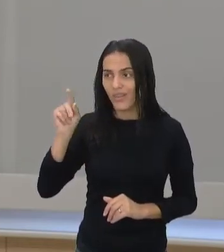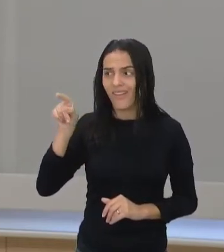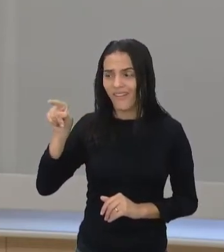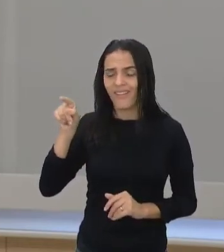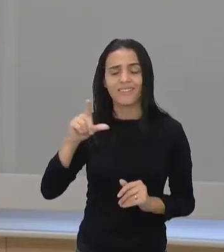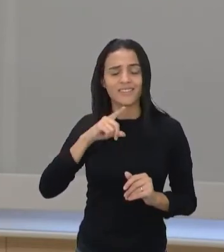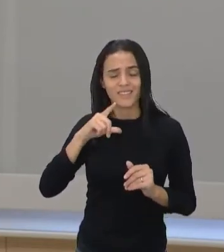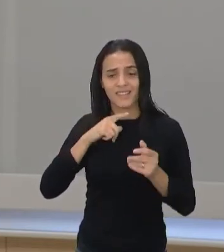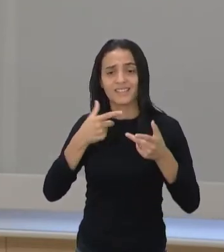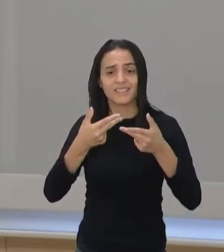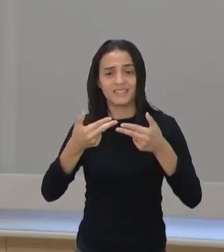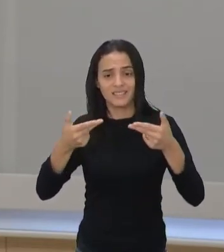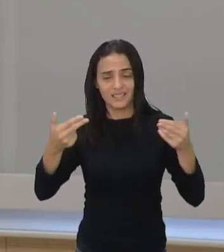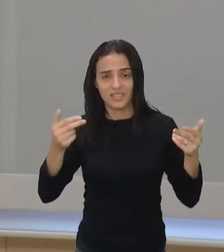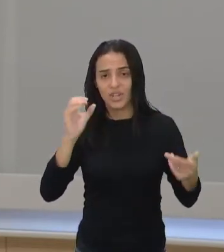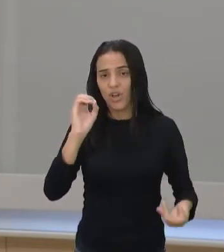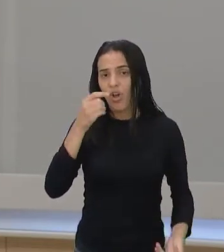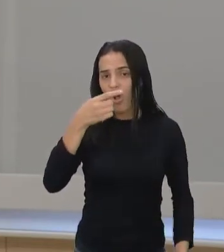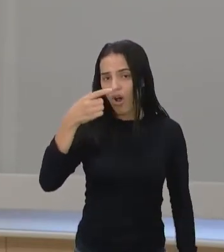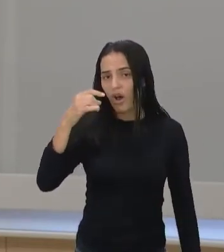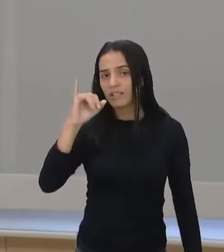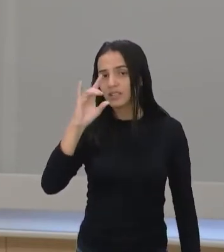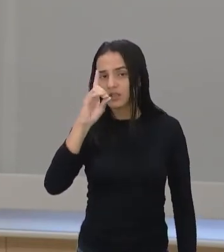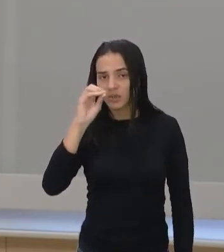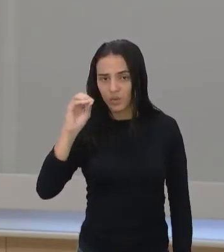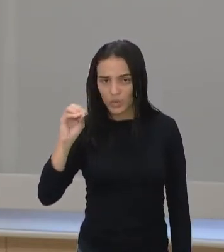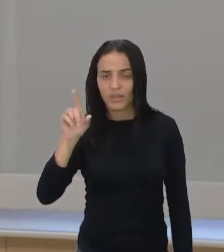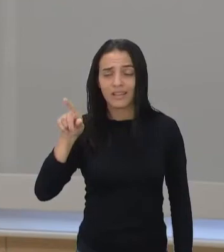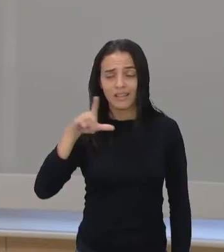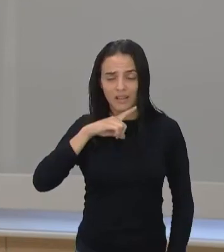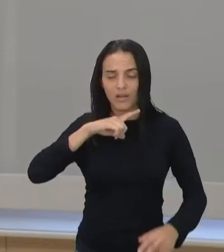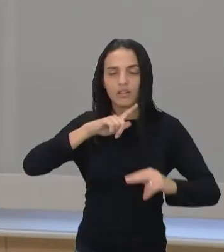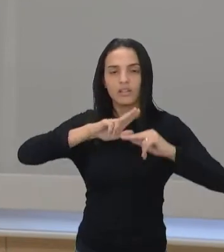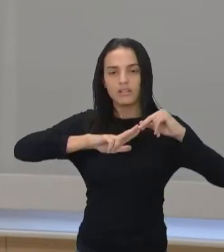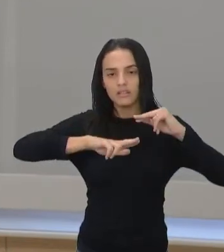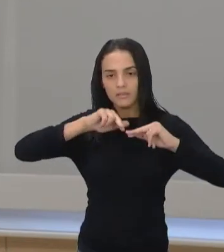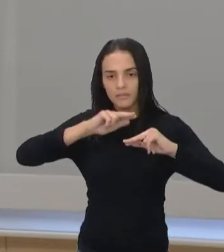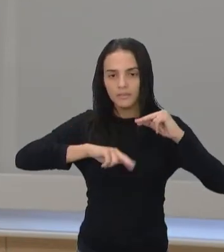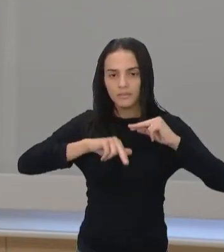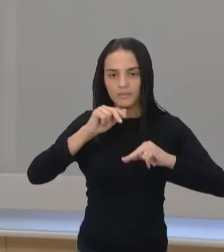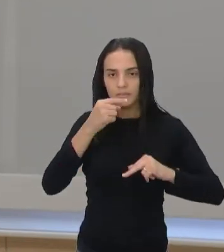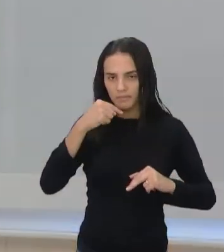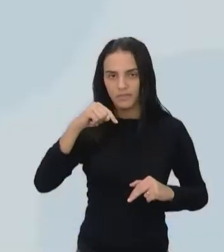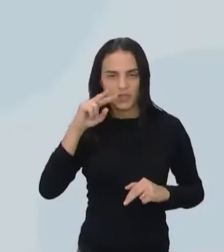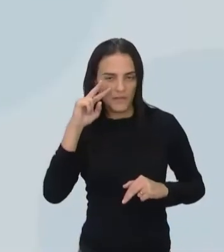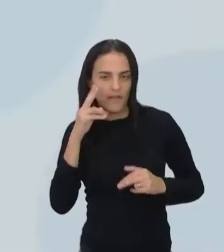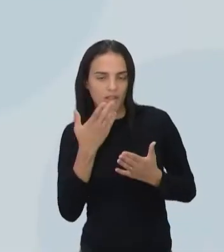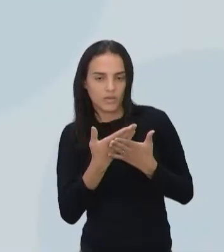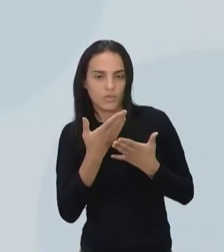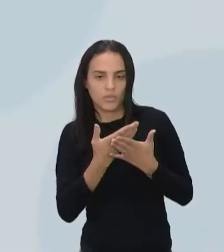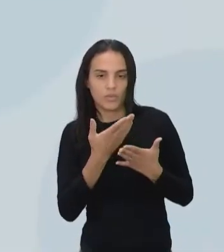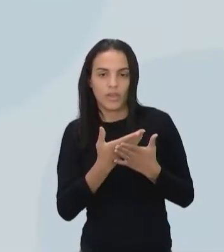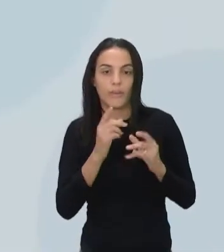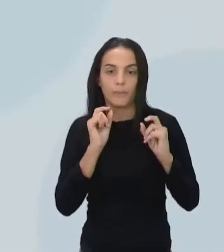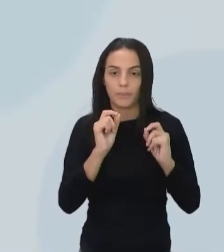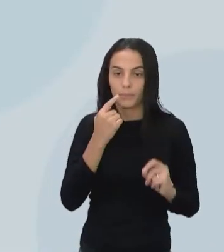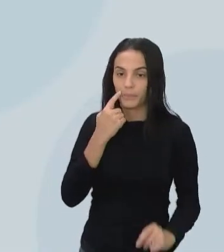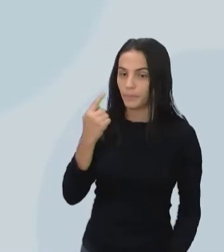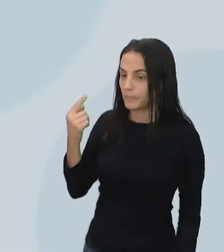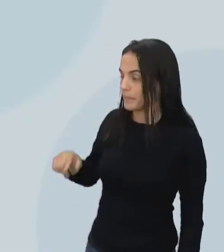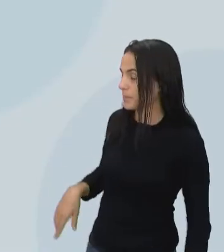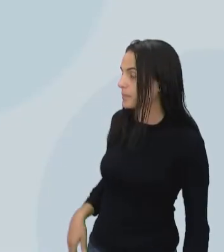riquíssima em dióxido de silício, que é o material que está, conforme a gente vai ver ali, ele vai